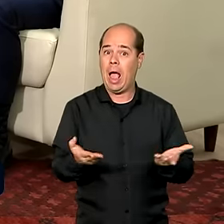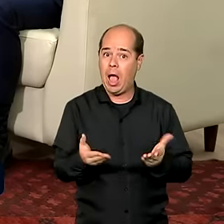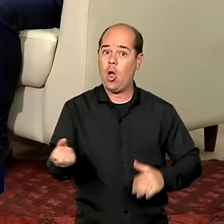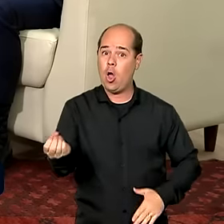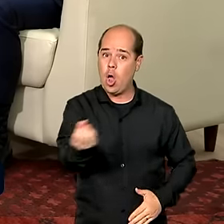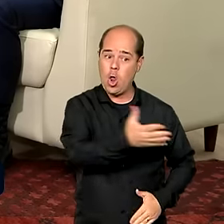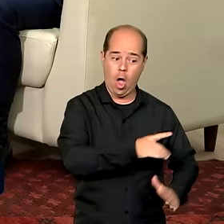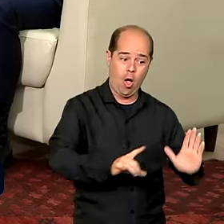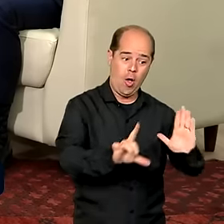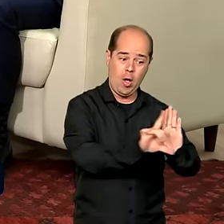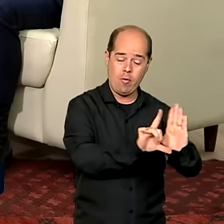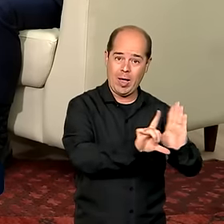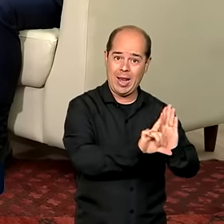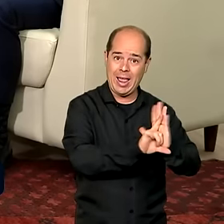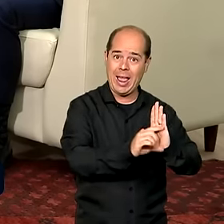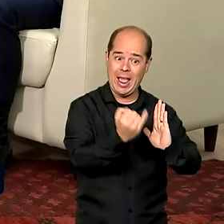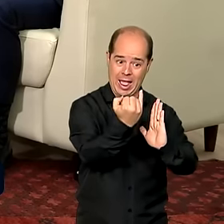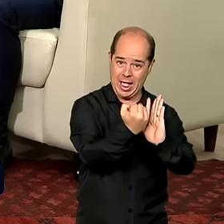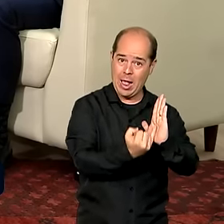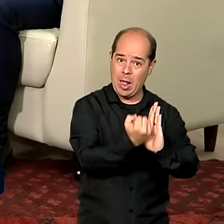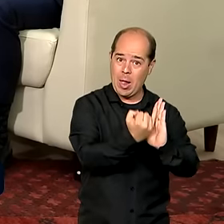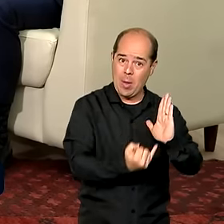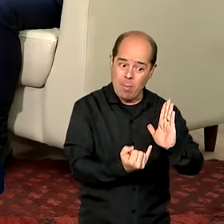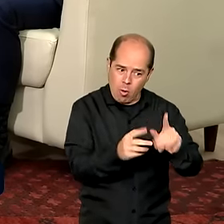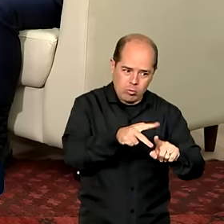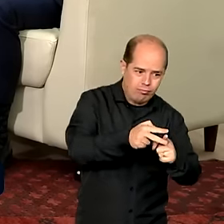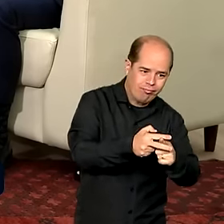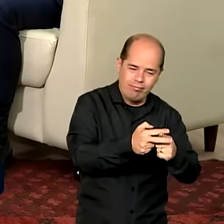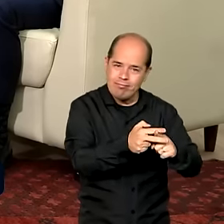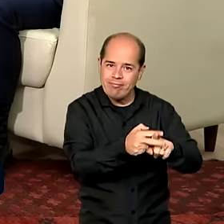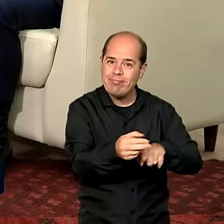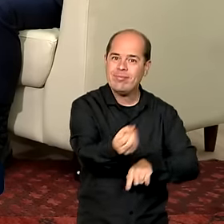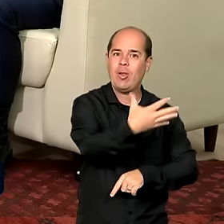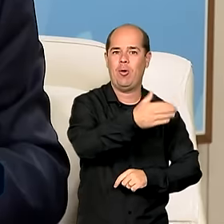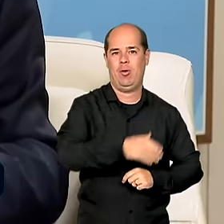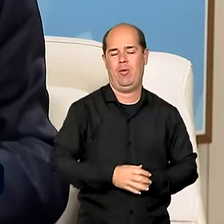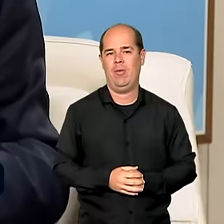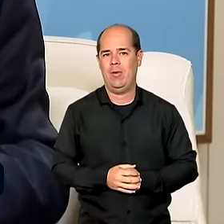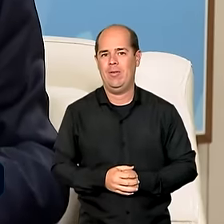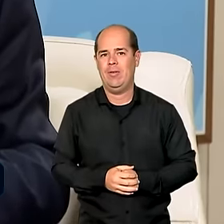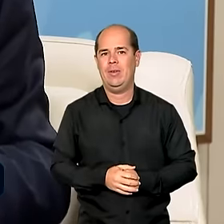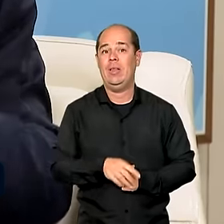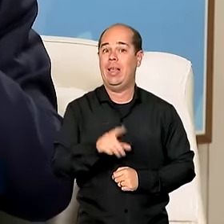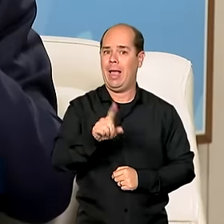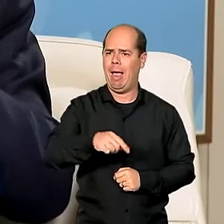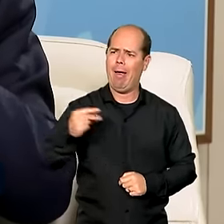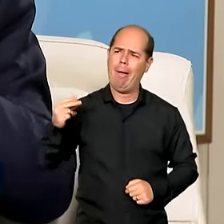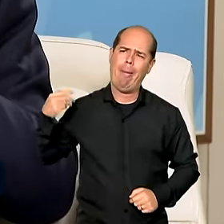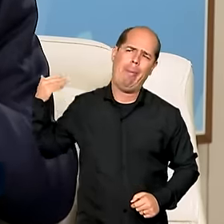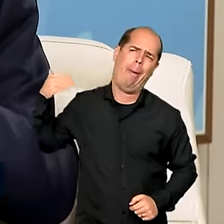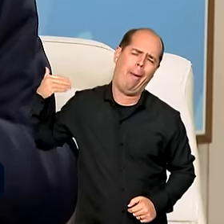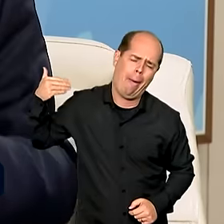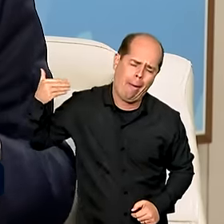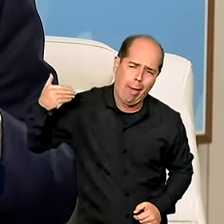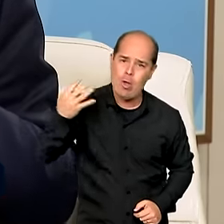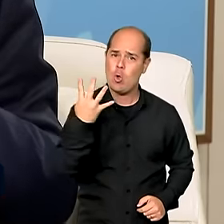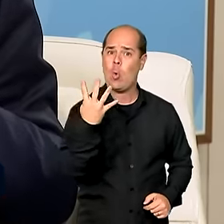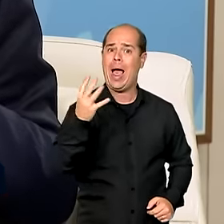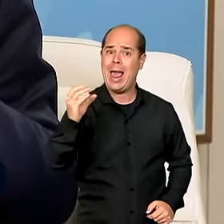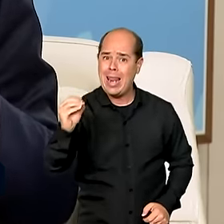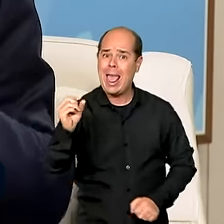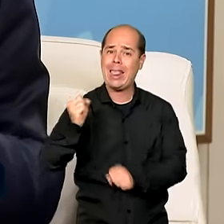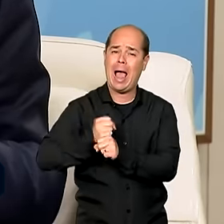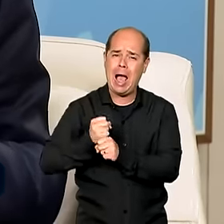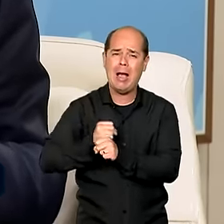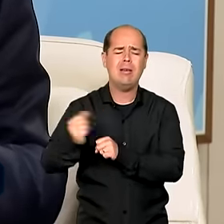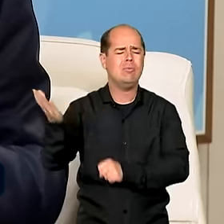impulsionar o PIB reforma tributária traz eficiência Econômica ela é histórica há 40 anos desde o